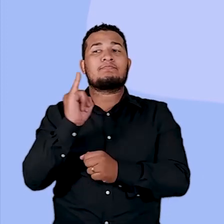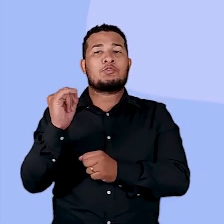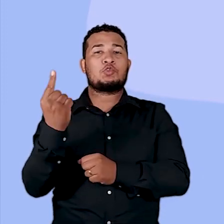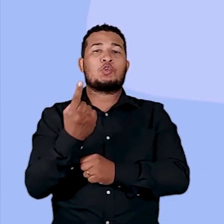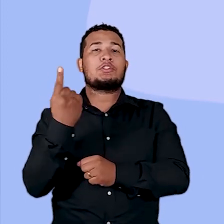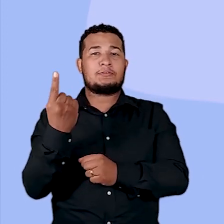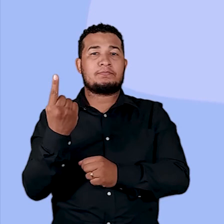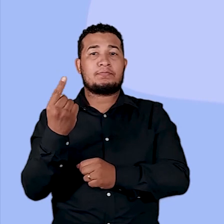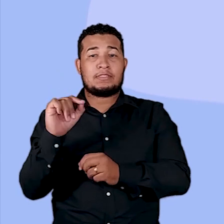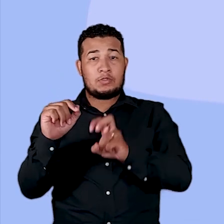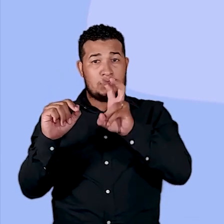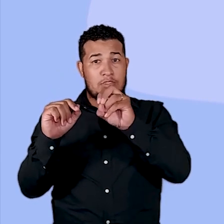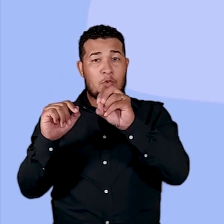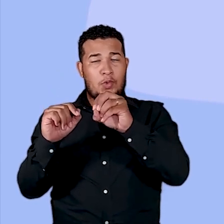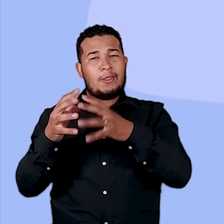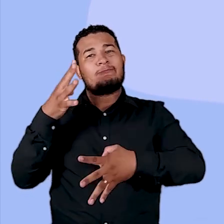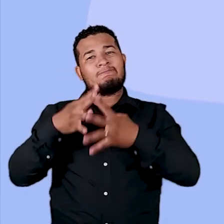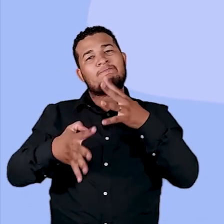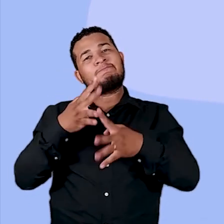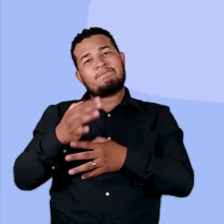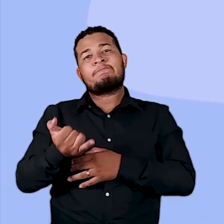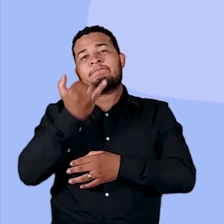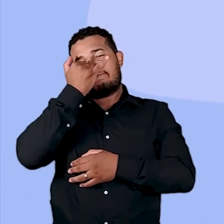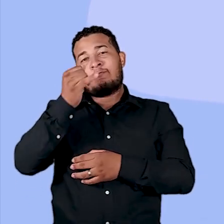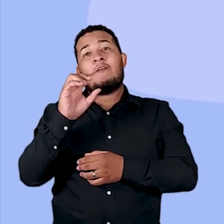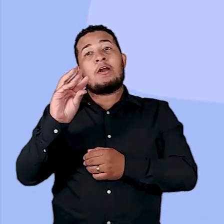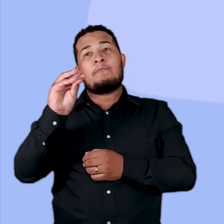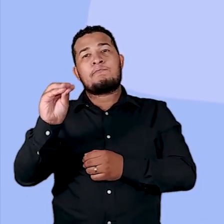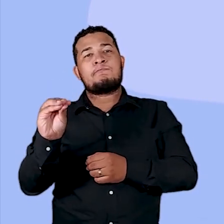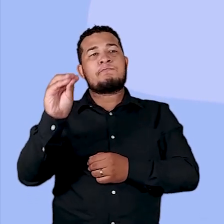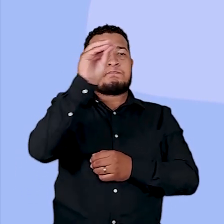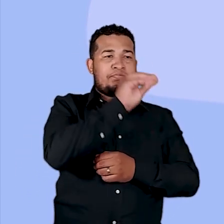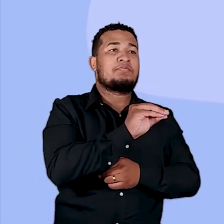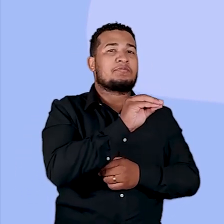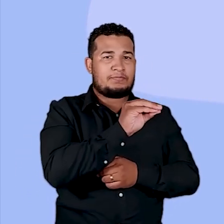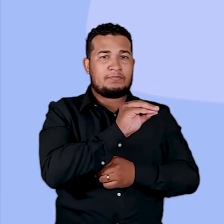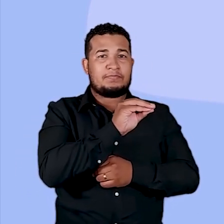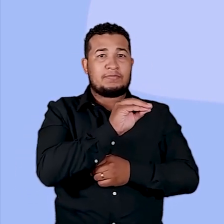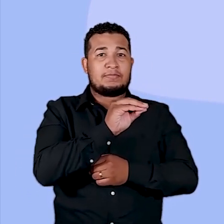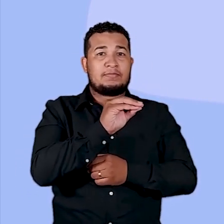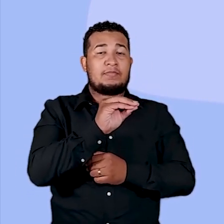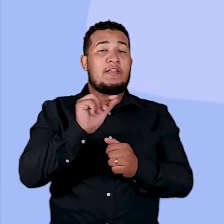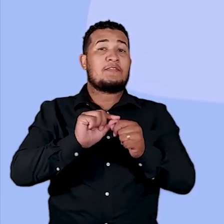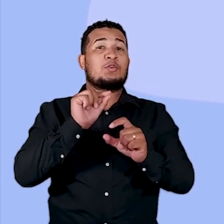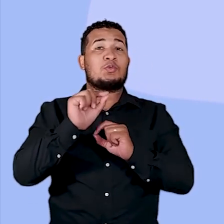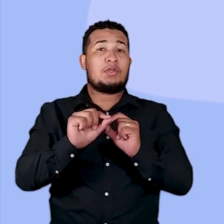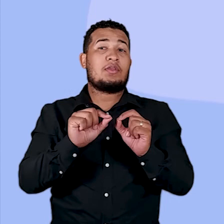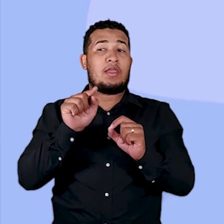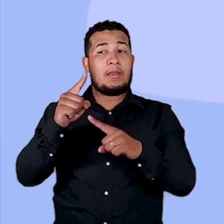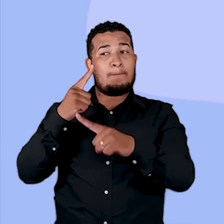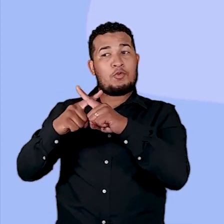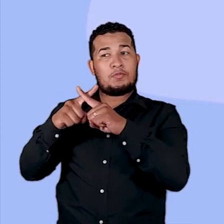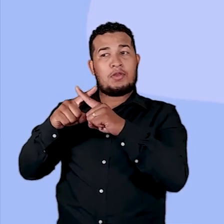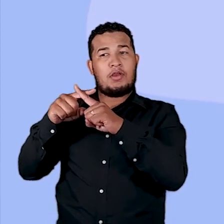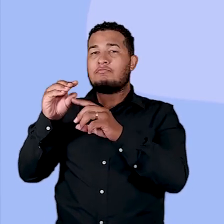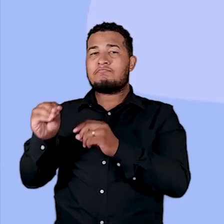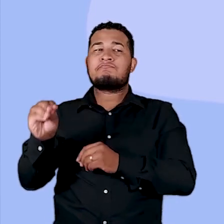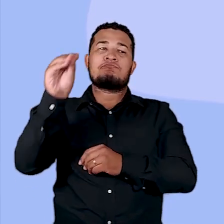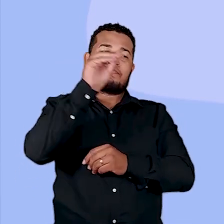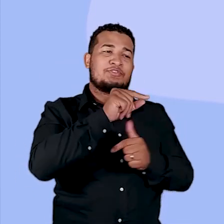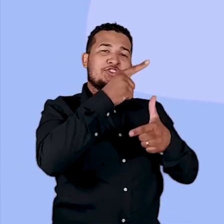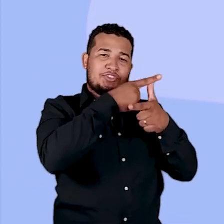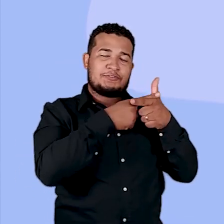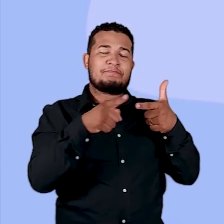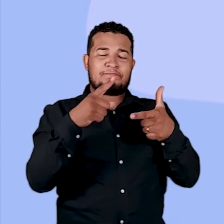aí está me atrapalhando, então eu vou tirar esse 50 para aí. Daí, ele está multiplicando, eu passo para o outro lado, dividindo.